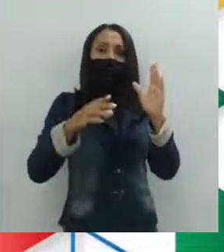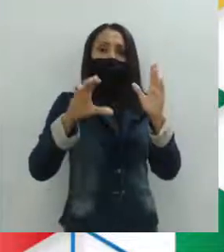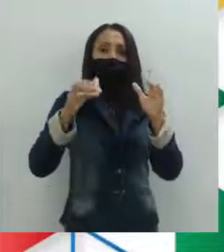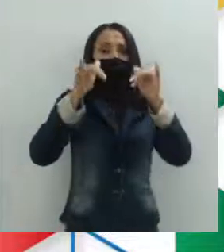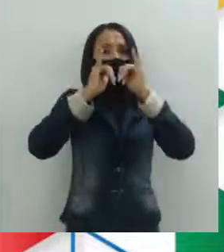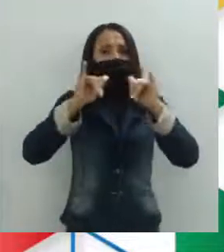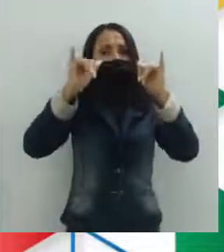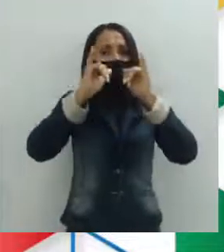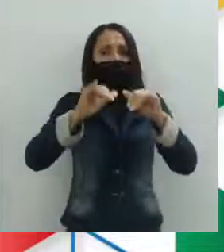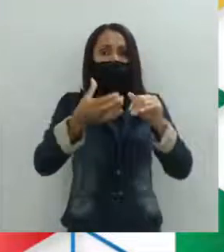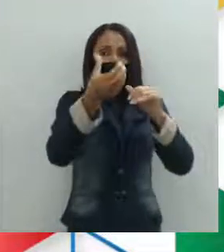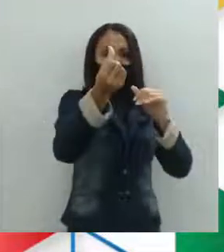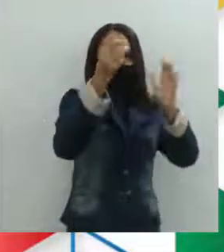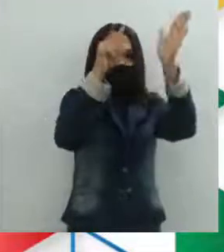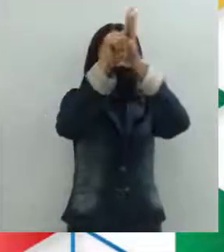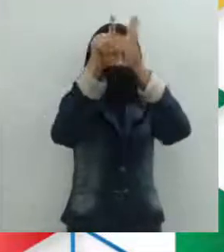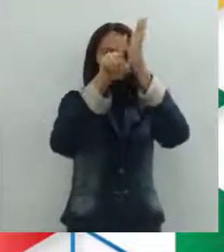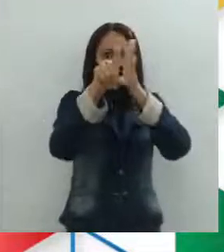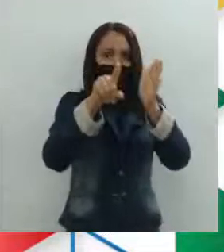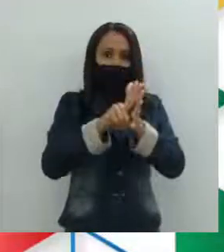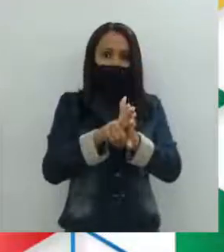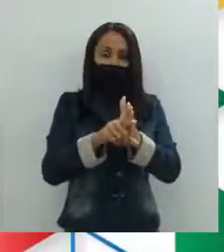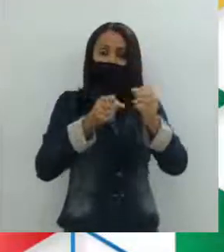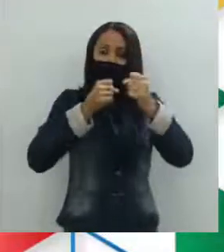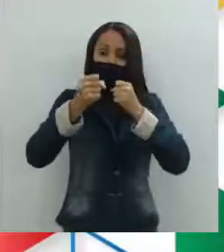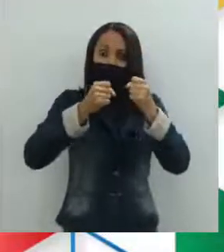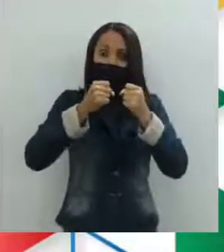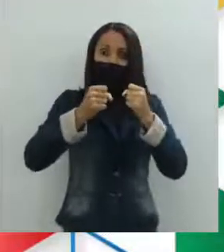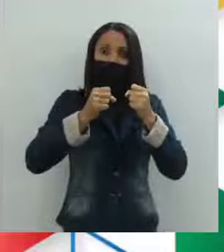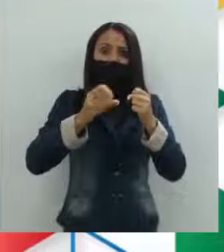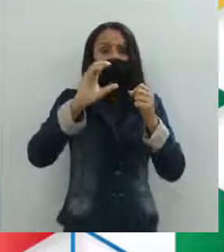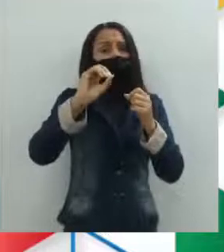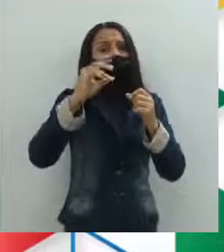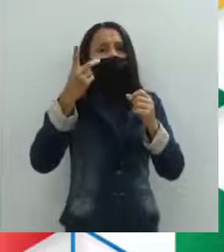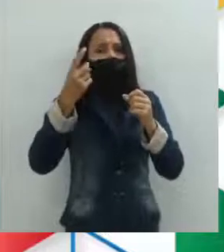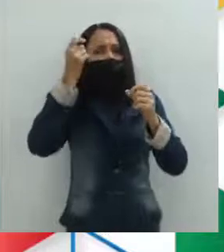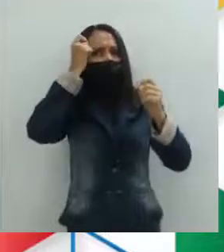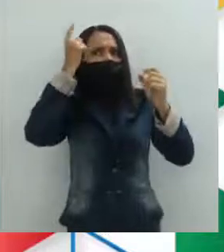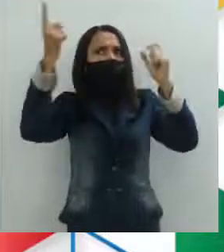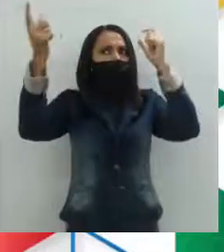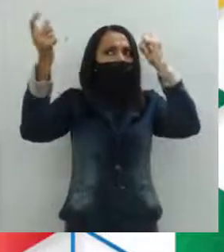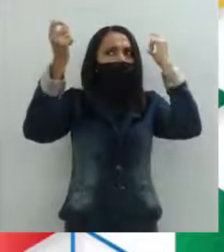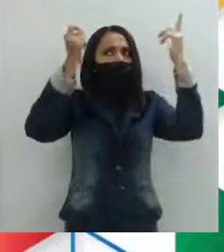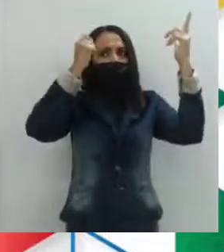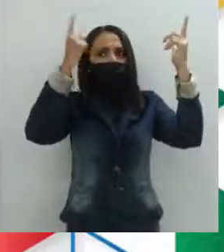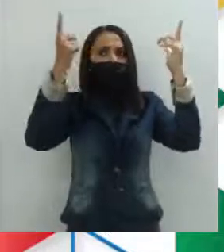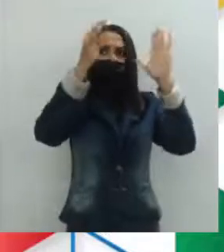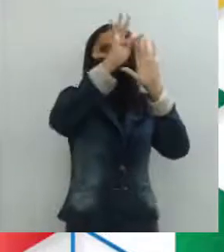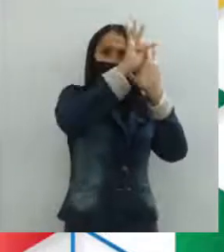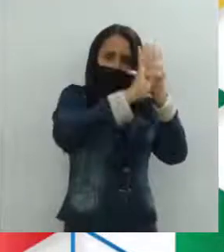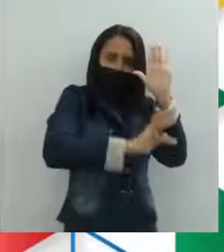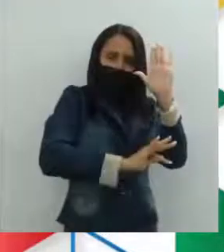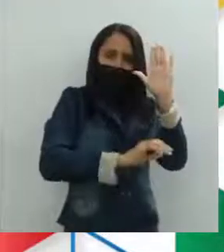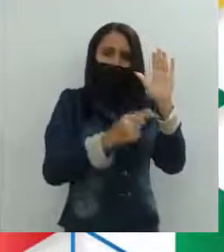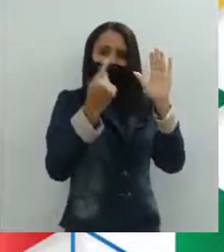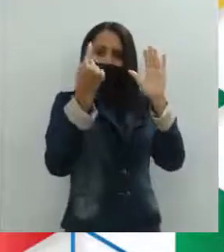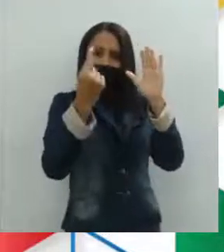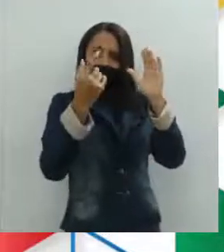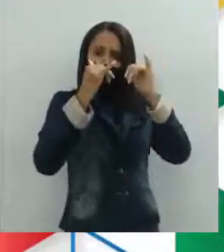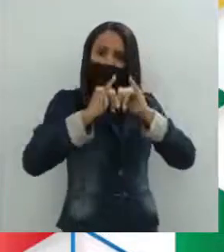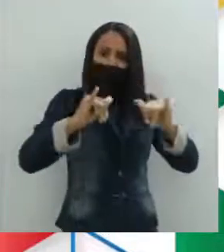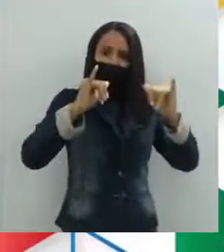6 perguntas do jornalismo, ou então vocês criem um texto, uma notícia,